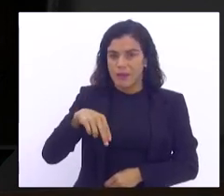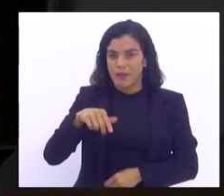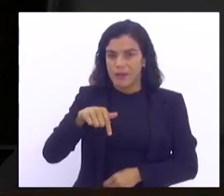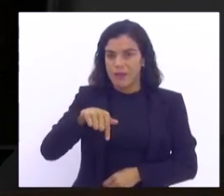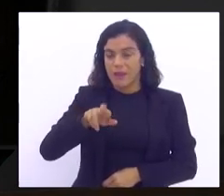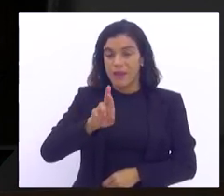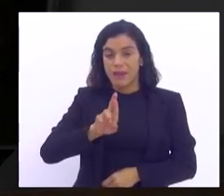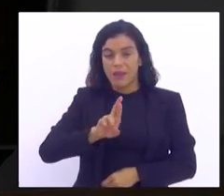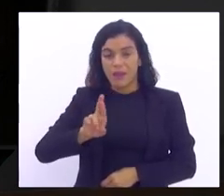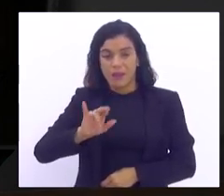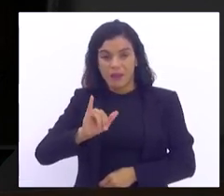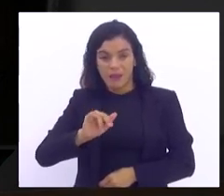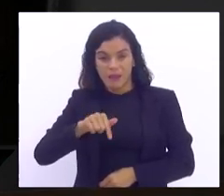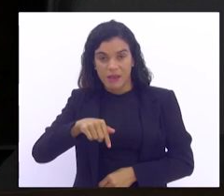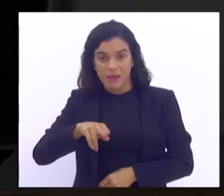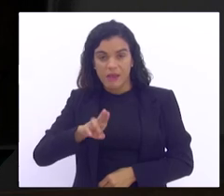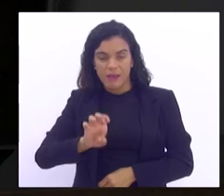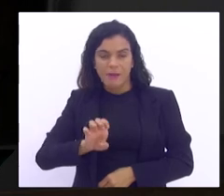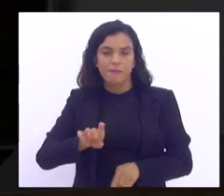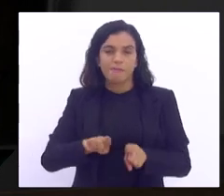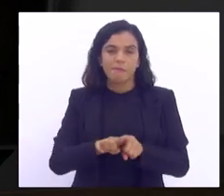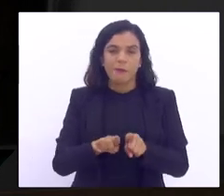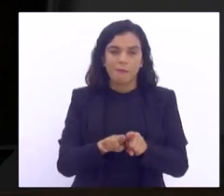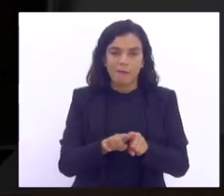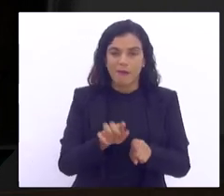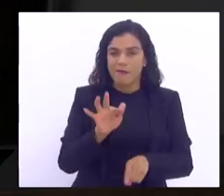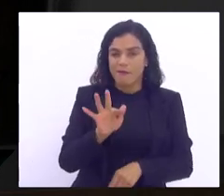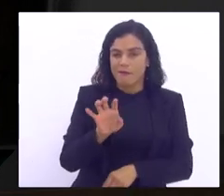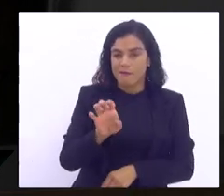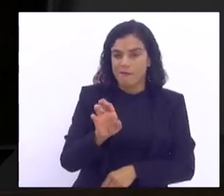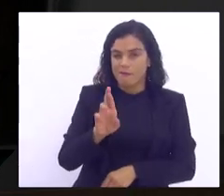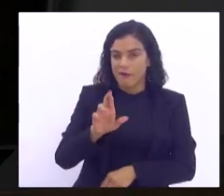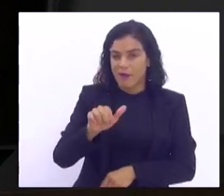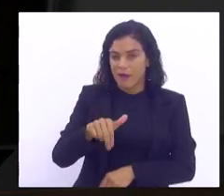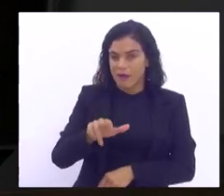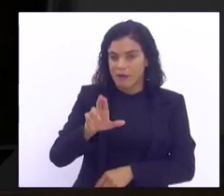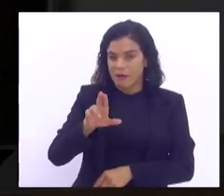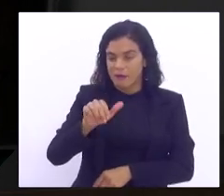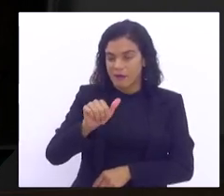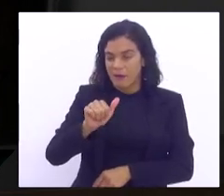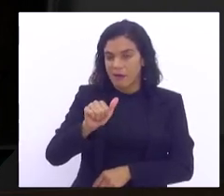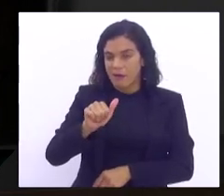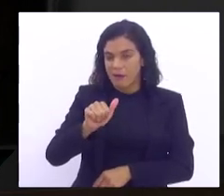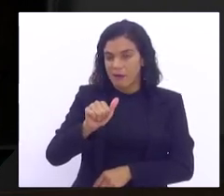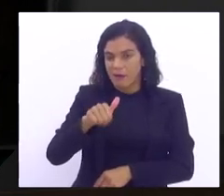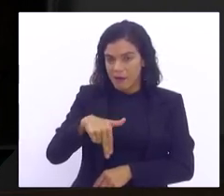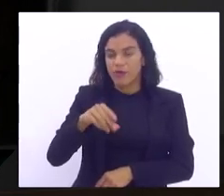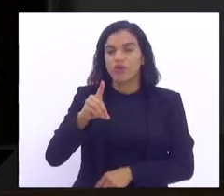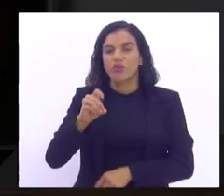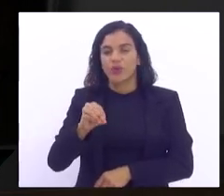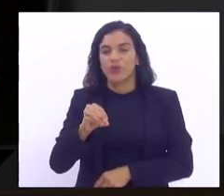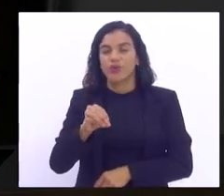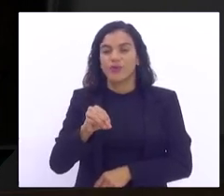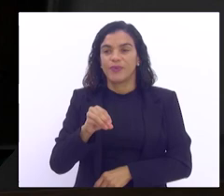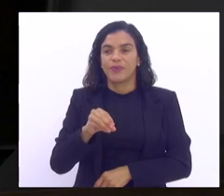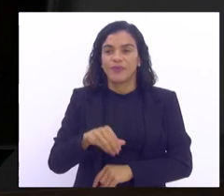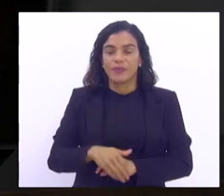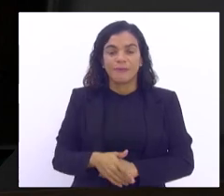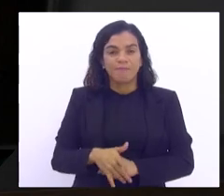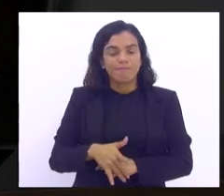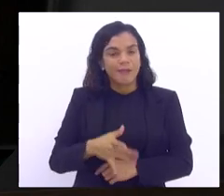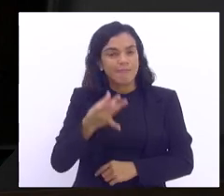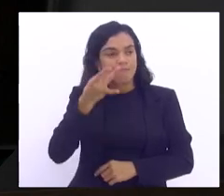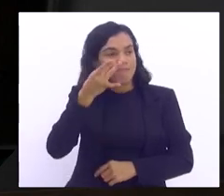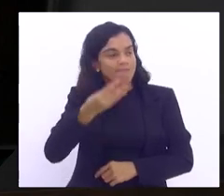muita alegria também do Fernando Rifan, que nos dá a graça e a bênção de poder vivenciar esse